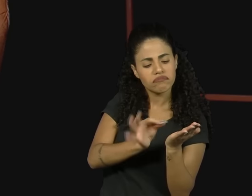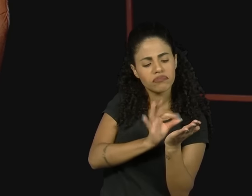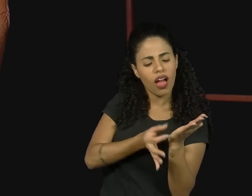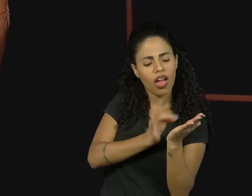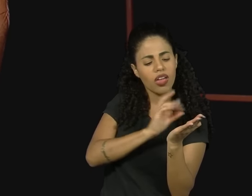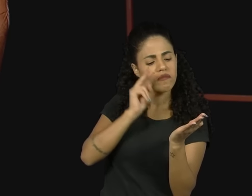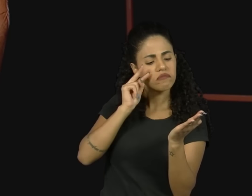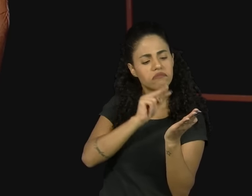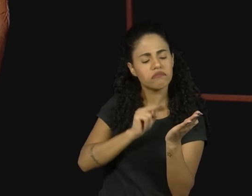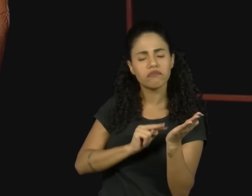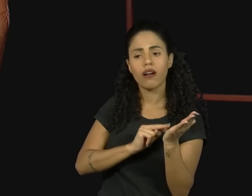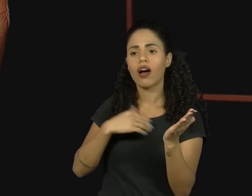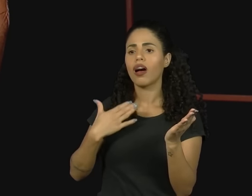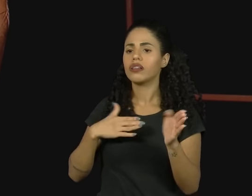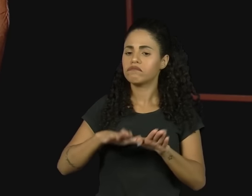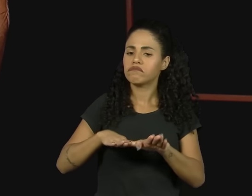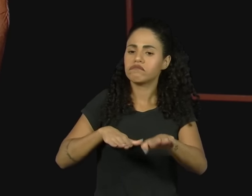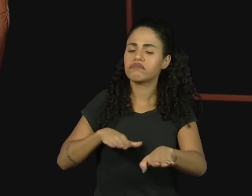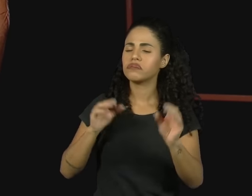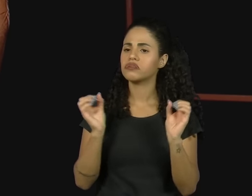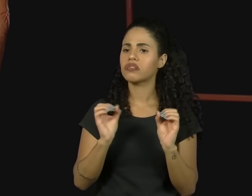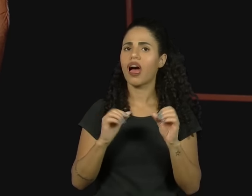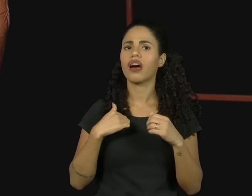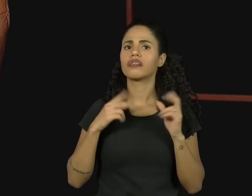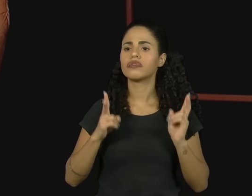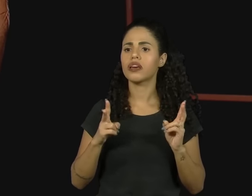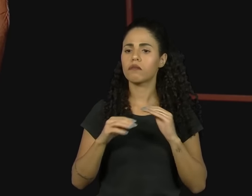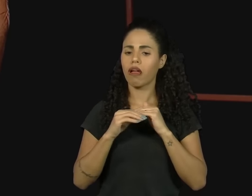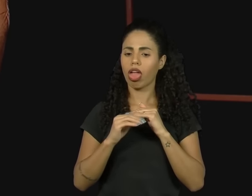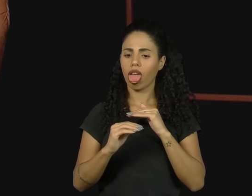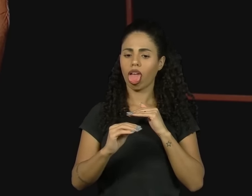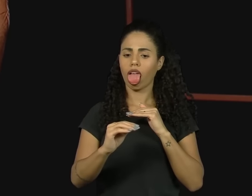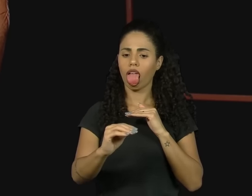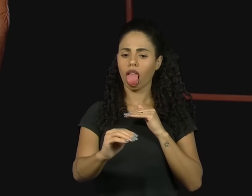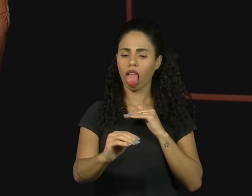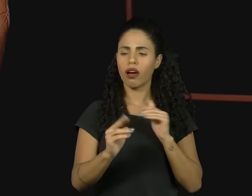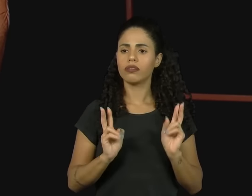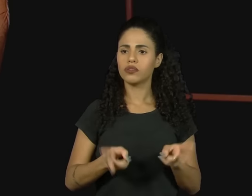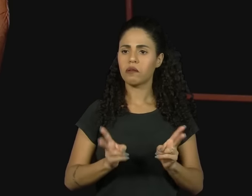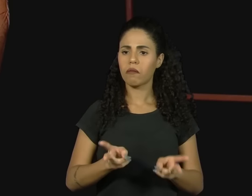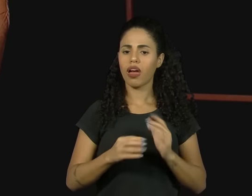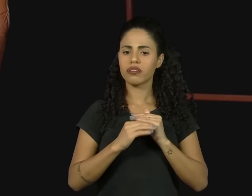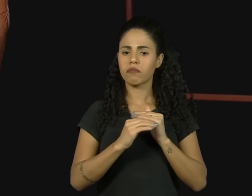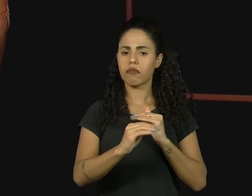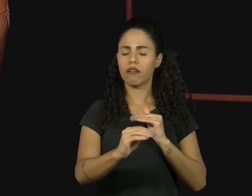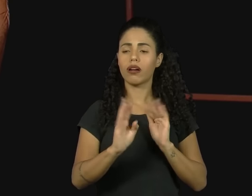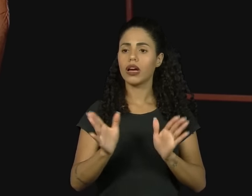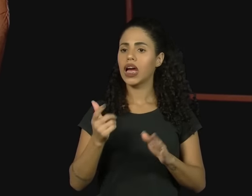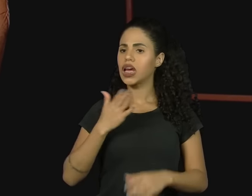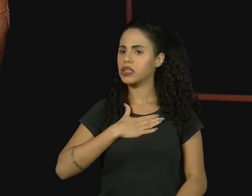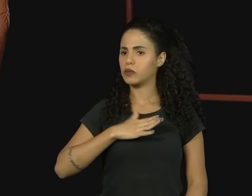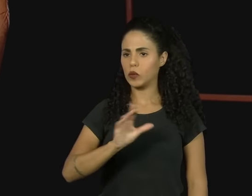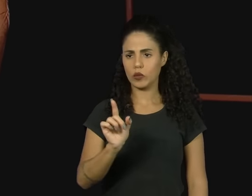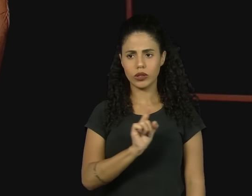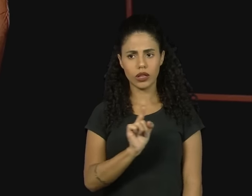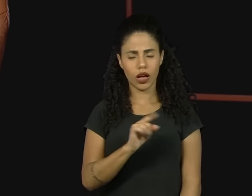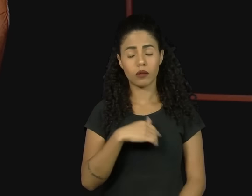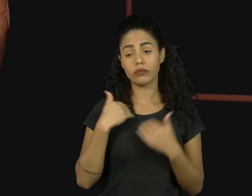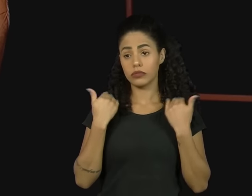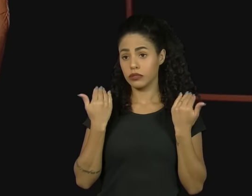femininas não dão um passo à frente, elas ficaram muito naquilo que eu já fazia. Eles não gostaram muito, então,